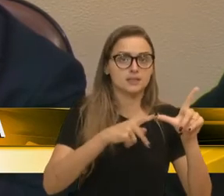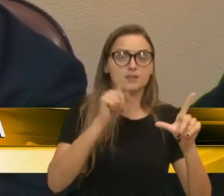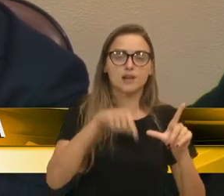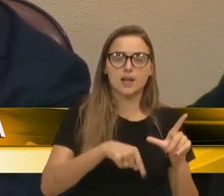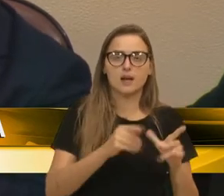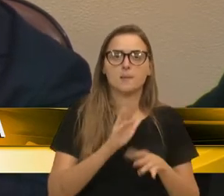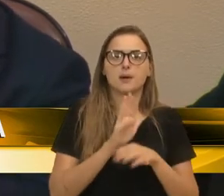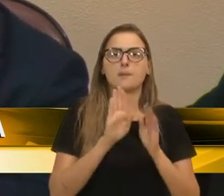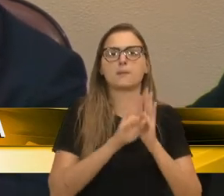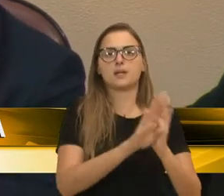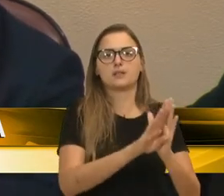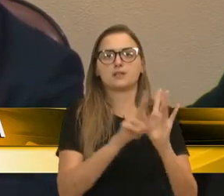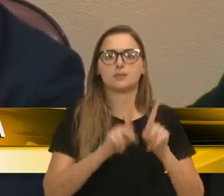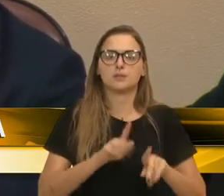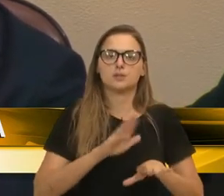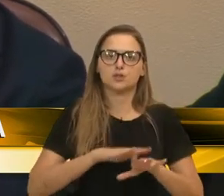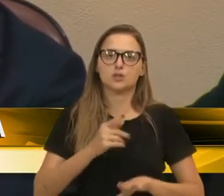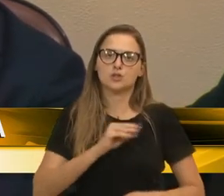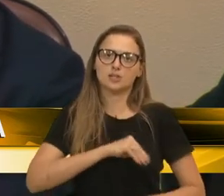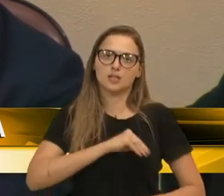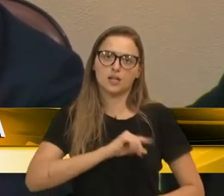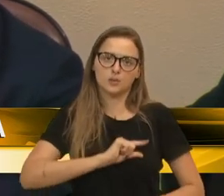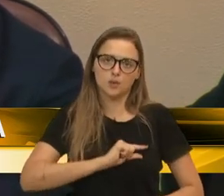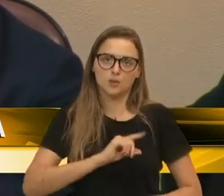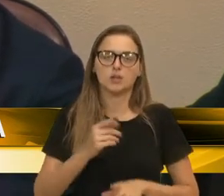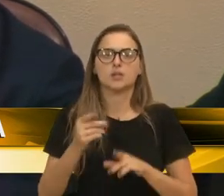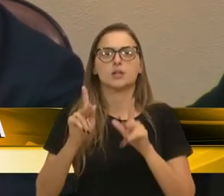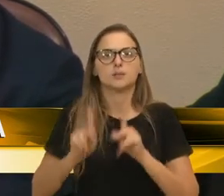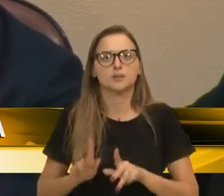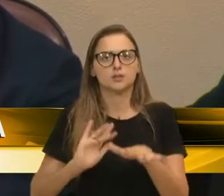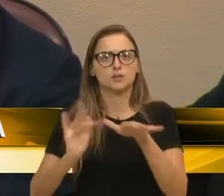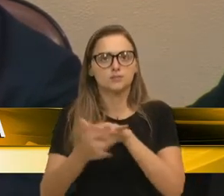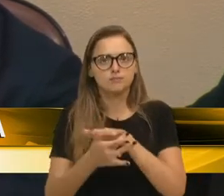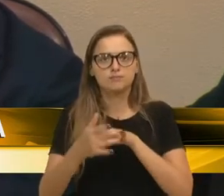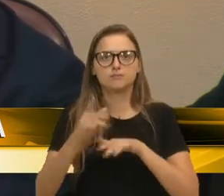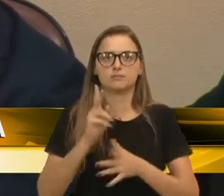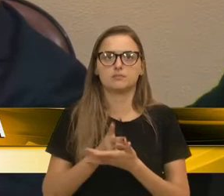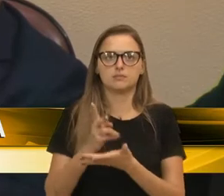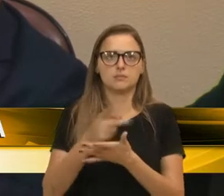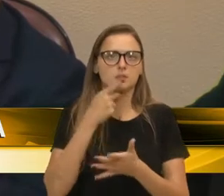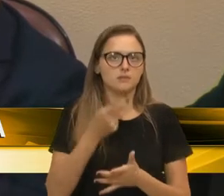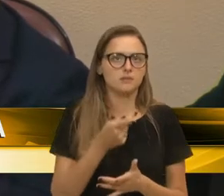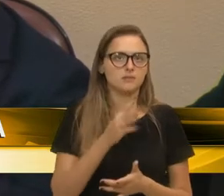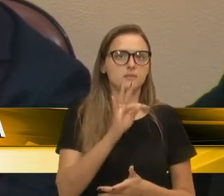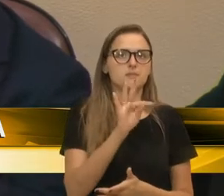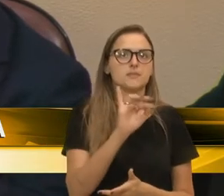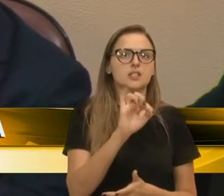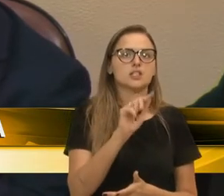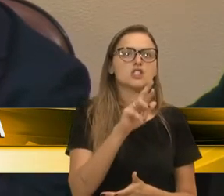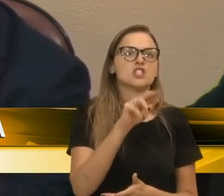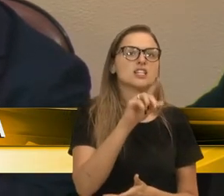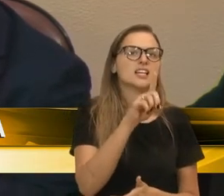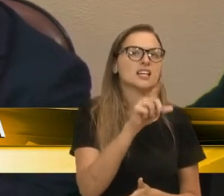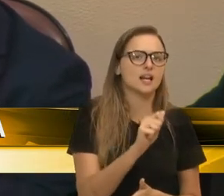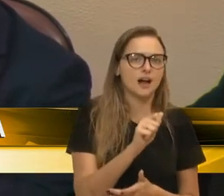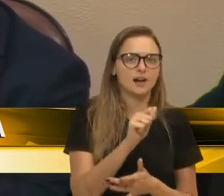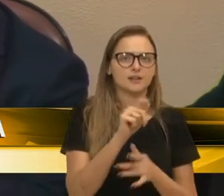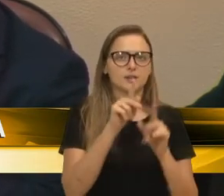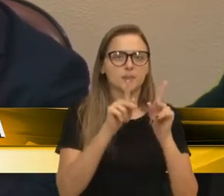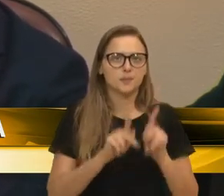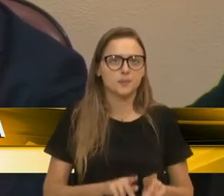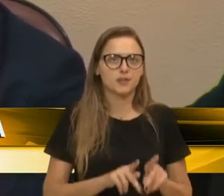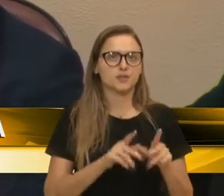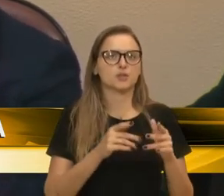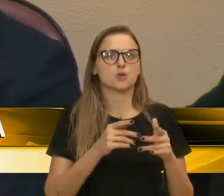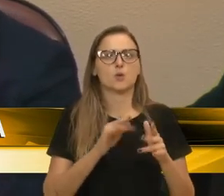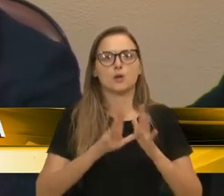renda. E quando as pessoas em redes sociais, ou mesmo trazem, sempre de forma pejorativa, essa tigrada do domingo do passe livre, essa